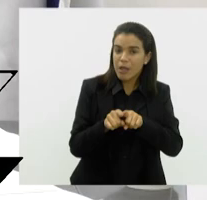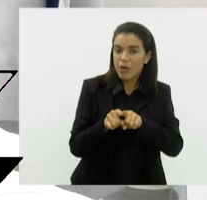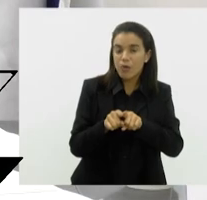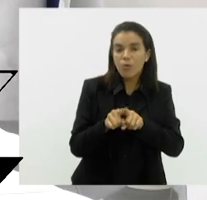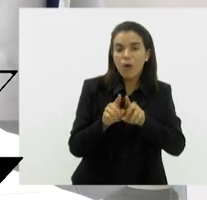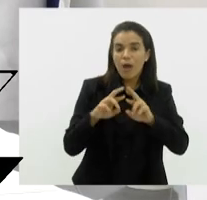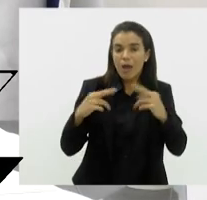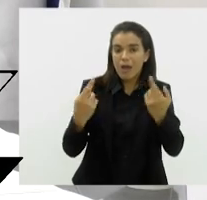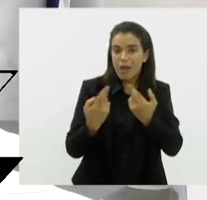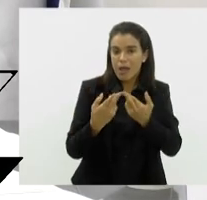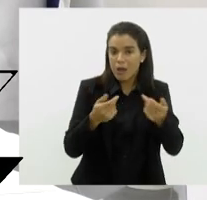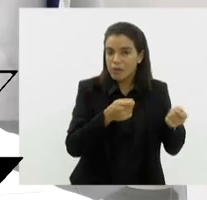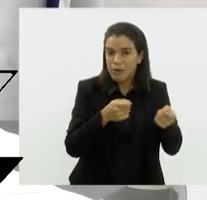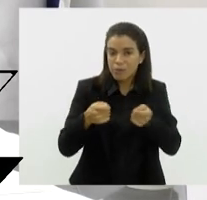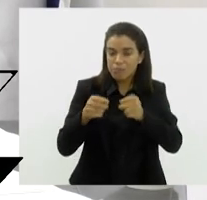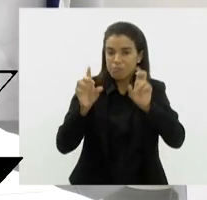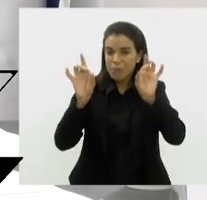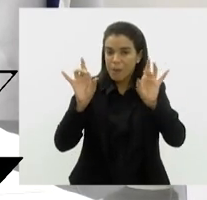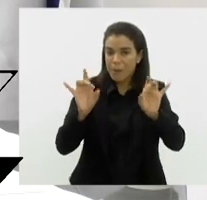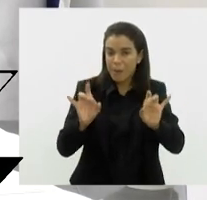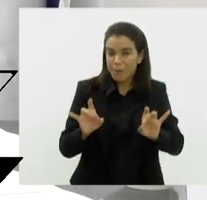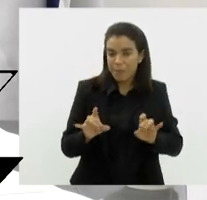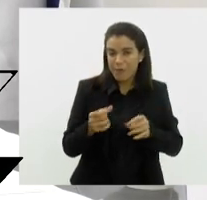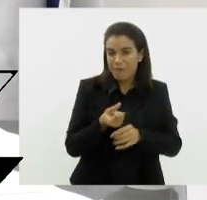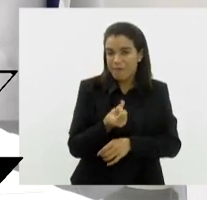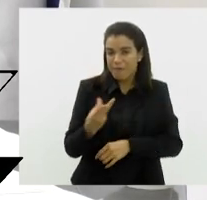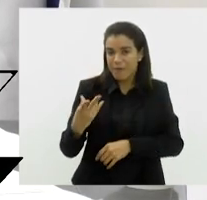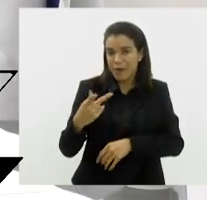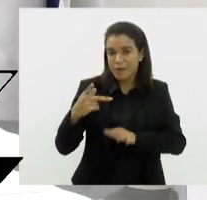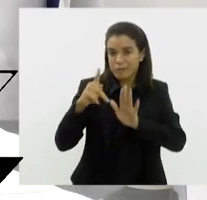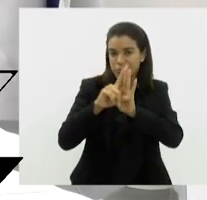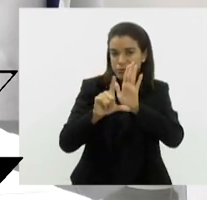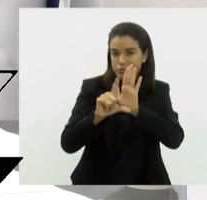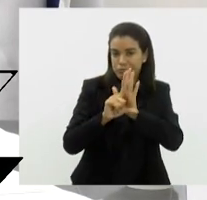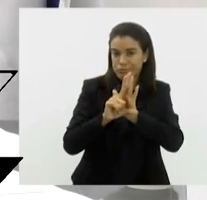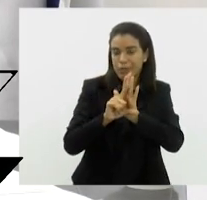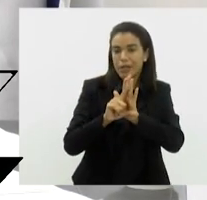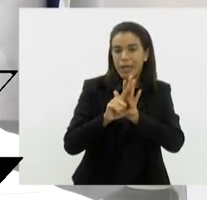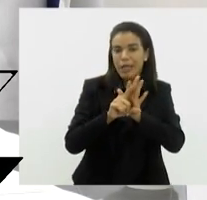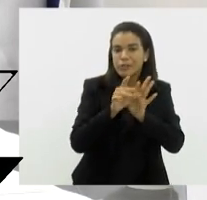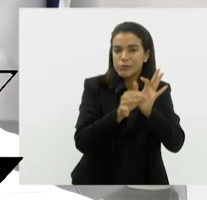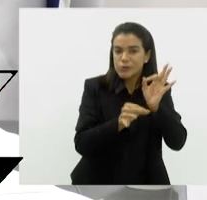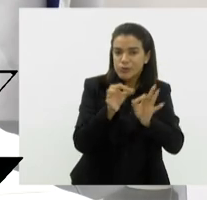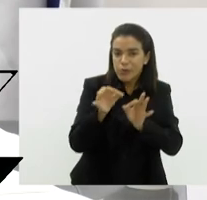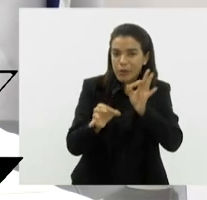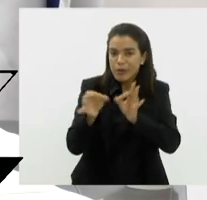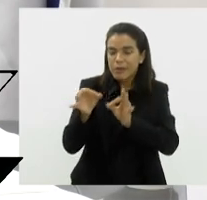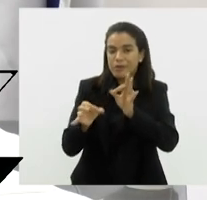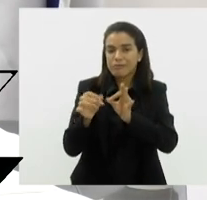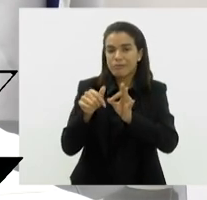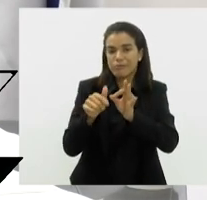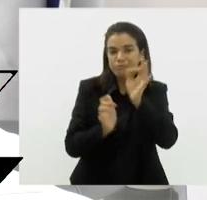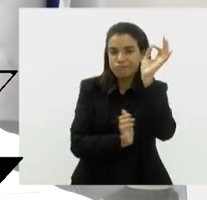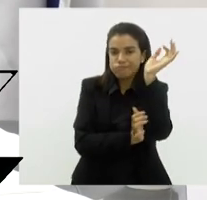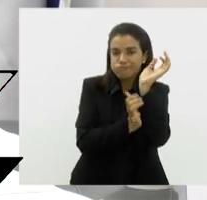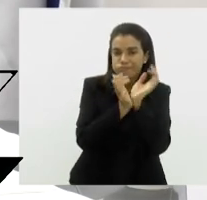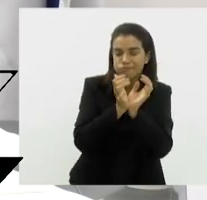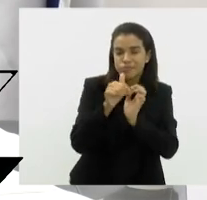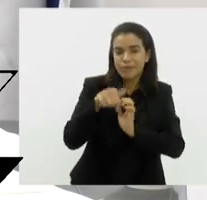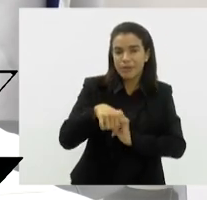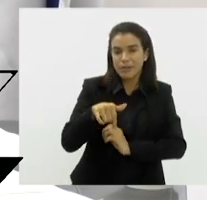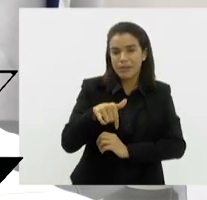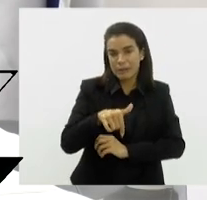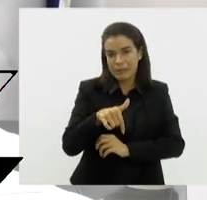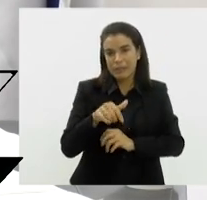extraordinária sobre a matéria, porque tem muitos projetos na casa sobre o tema, e é justamente por isso que ensejou, para que depois não venham a dizer que